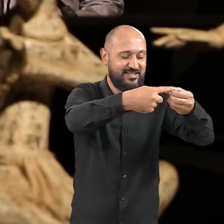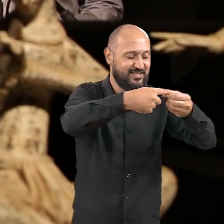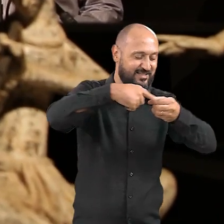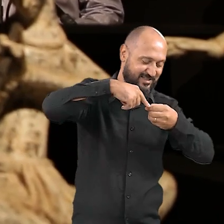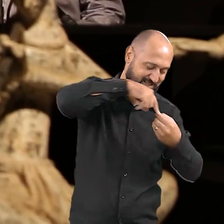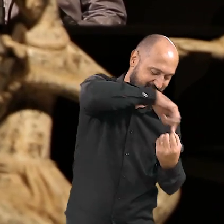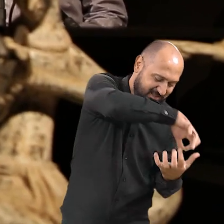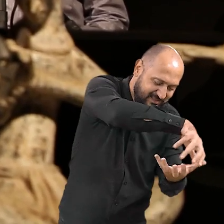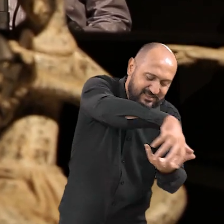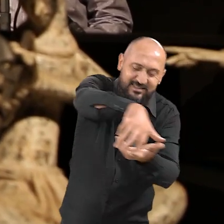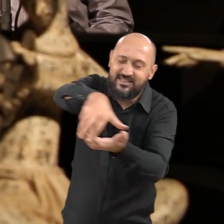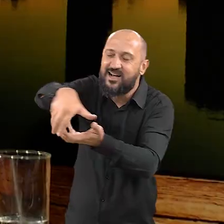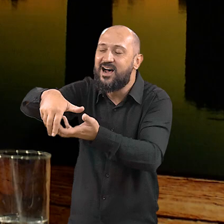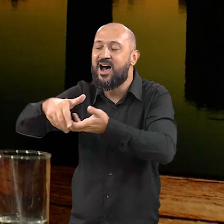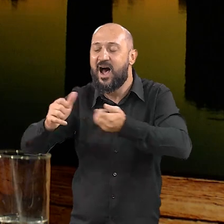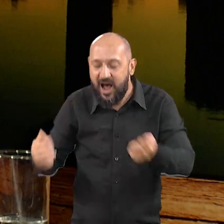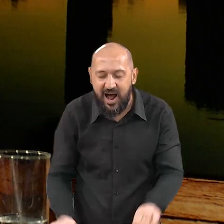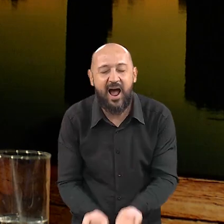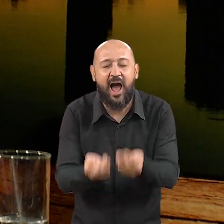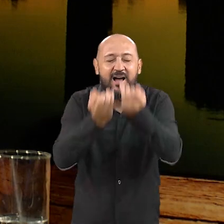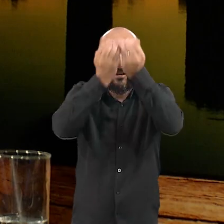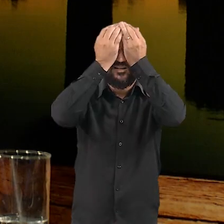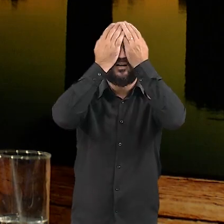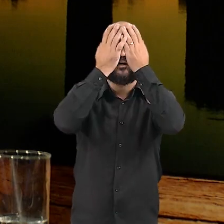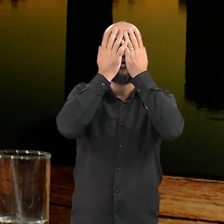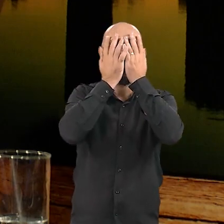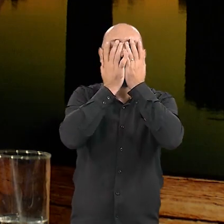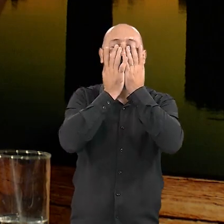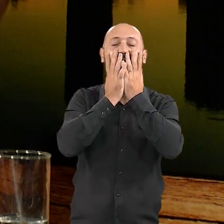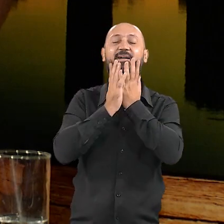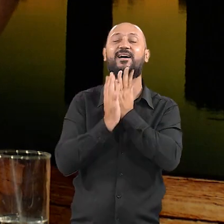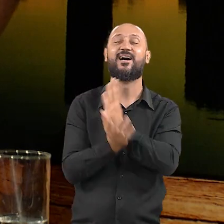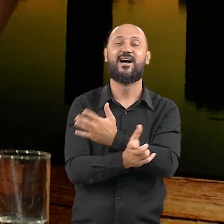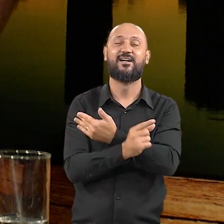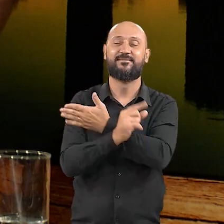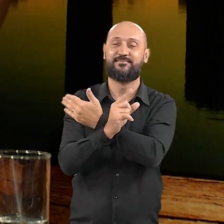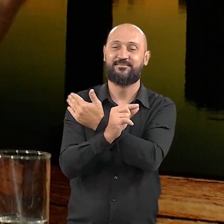mundo, sorveu água fresca e luz no